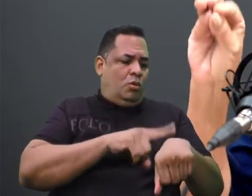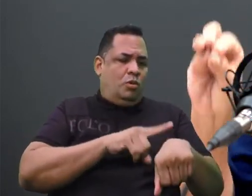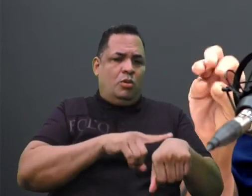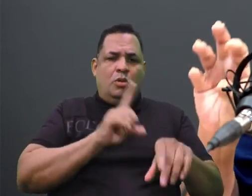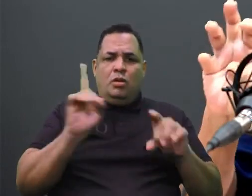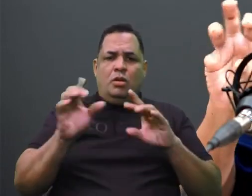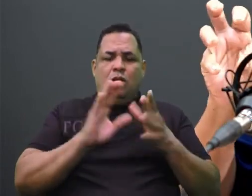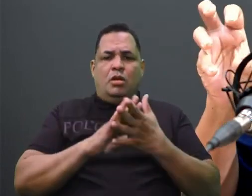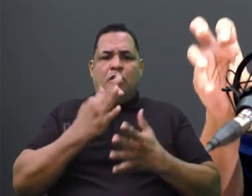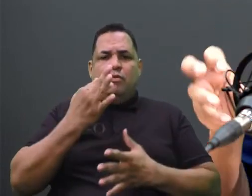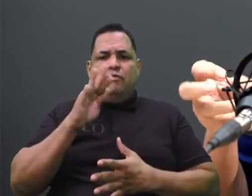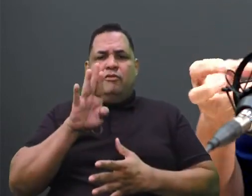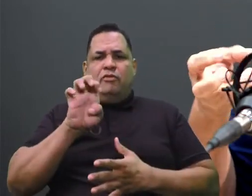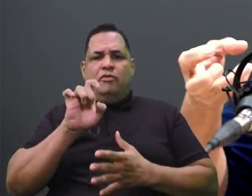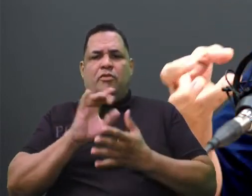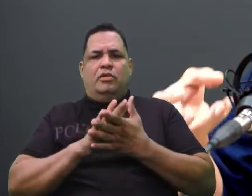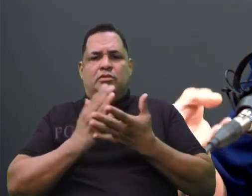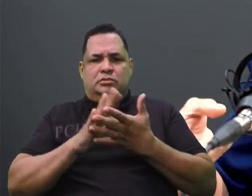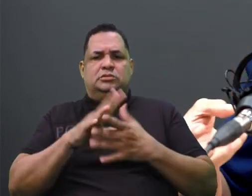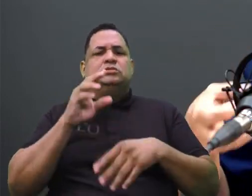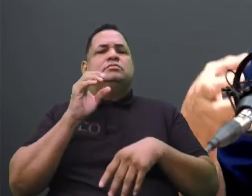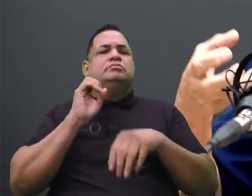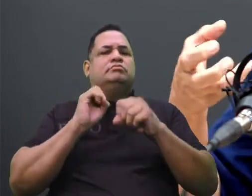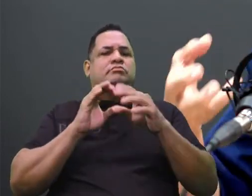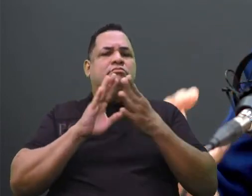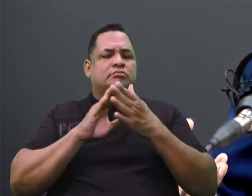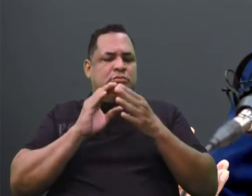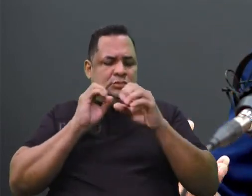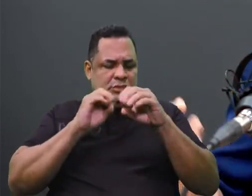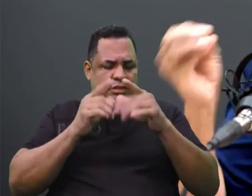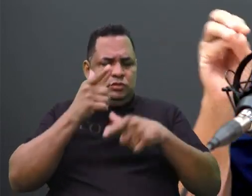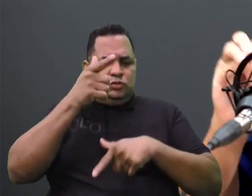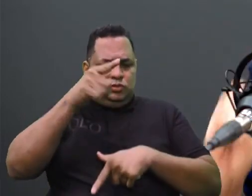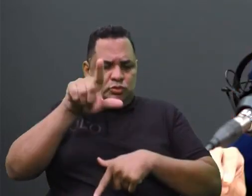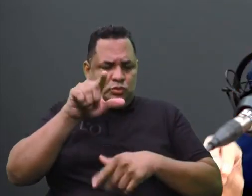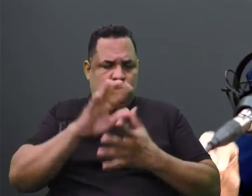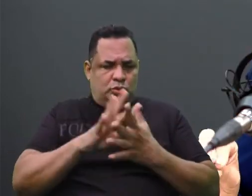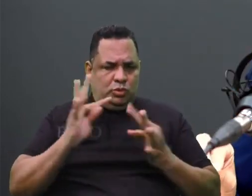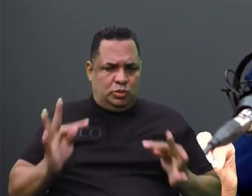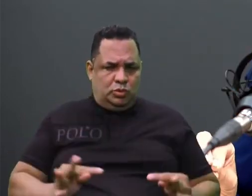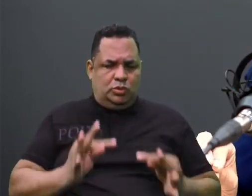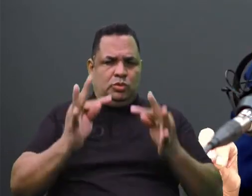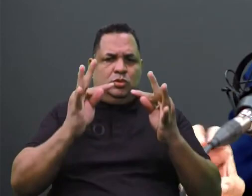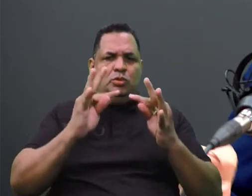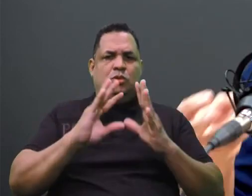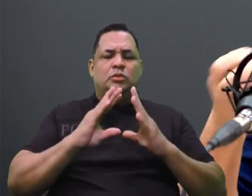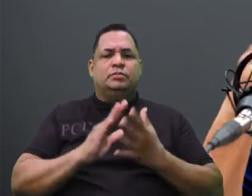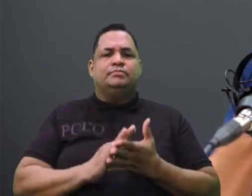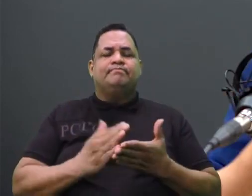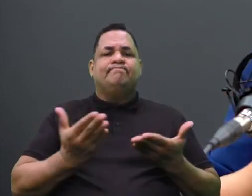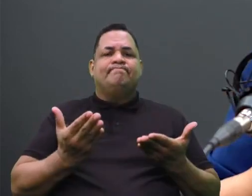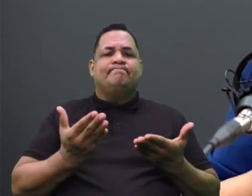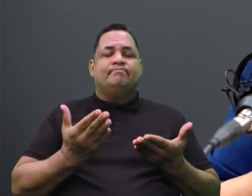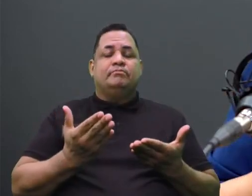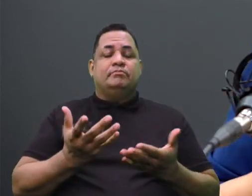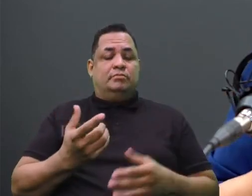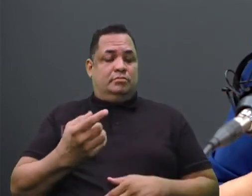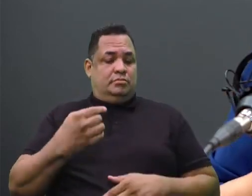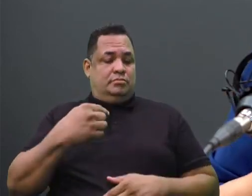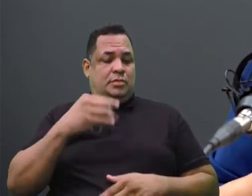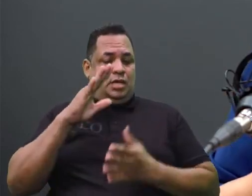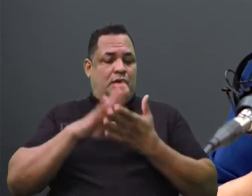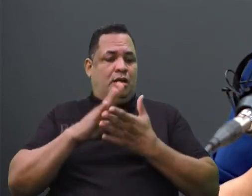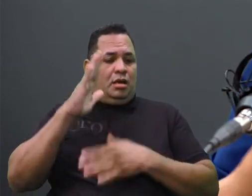as fonos reforçassem tecnicamente tudo isso. Então, eu aprendi a